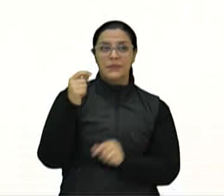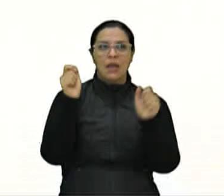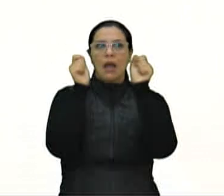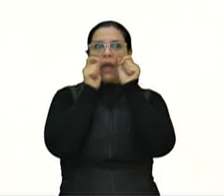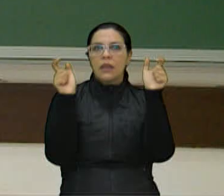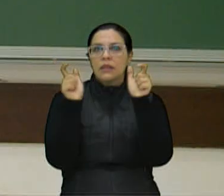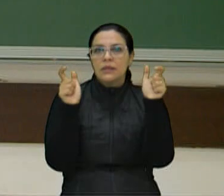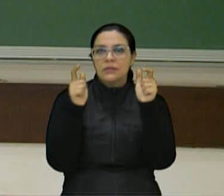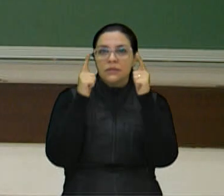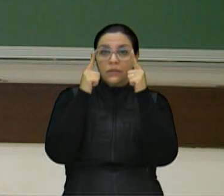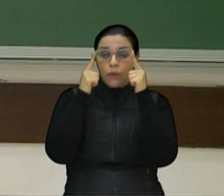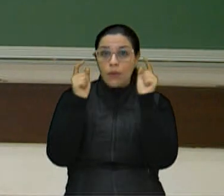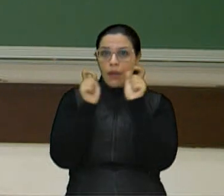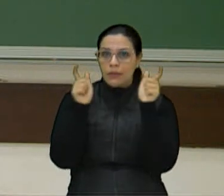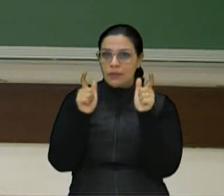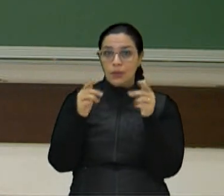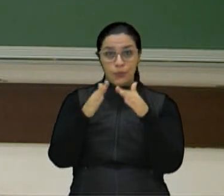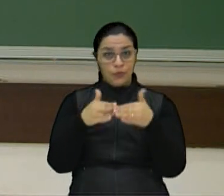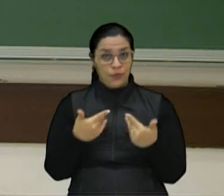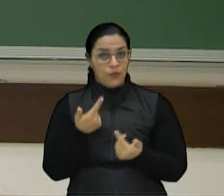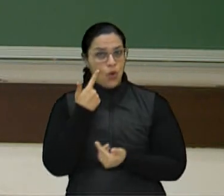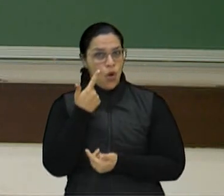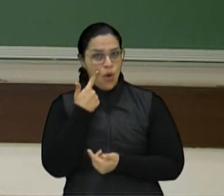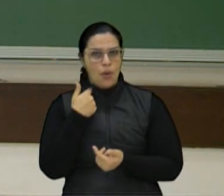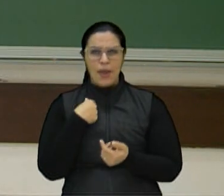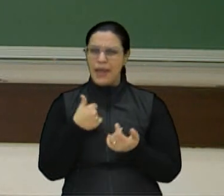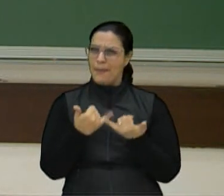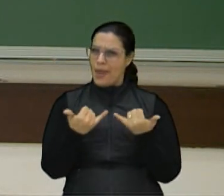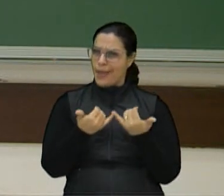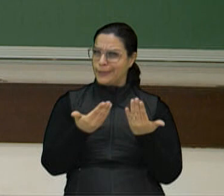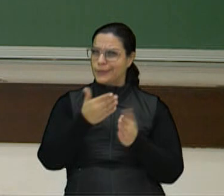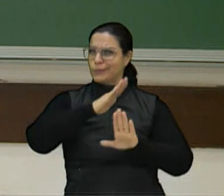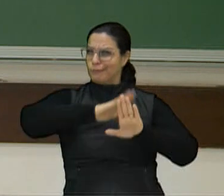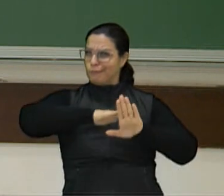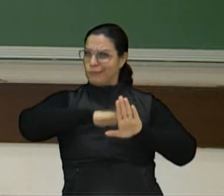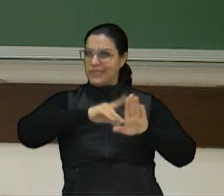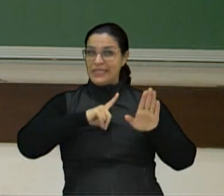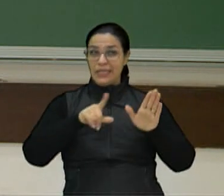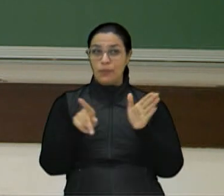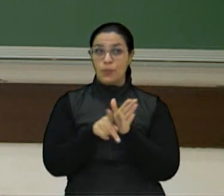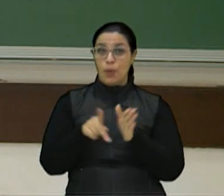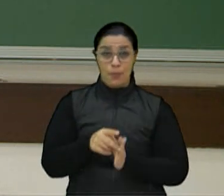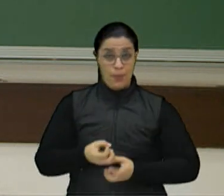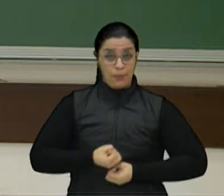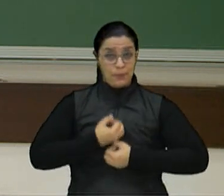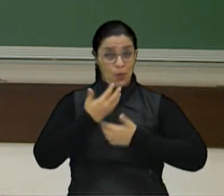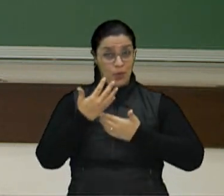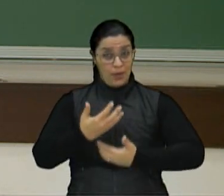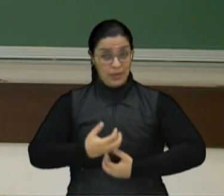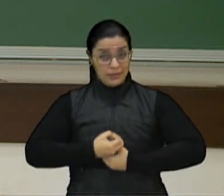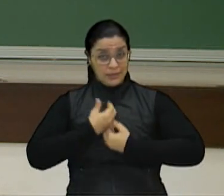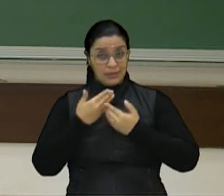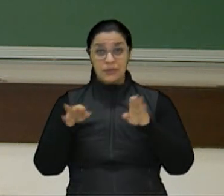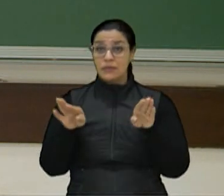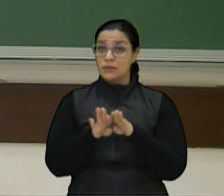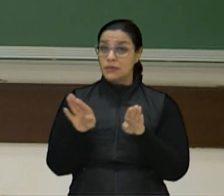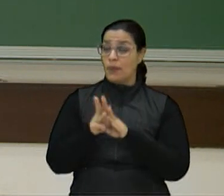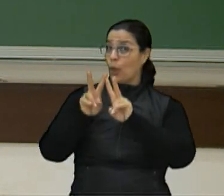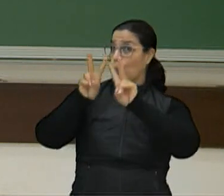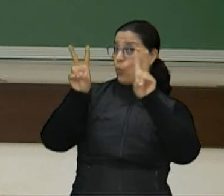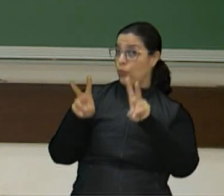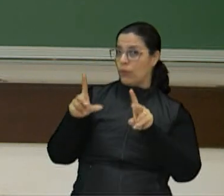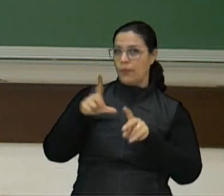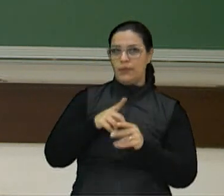alerta. Por favor, aqui eu estou fazendo uma analogia com um poema e com o nosso